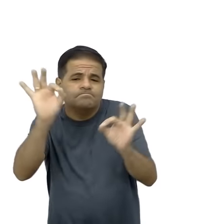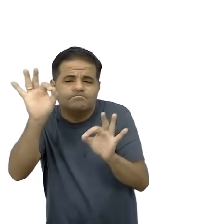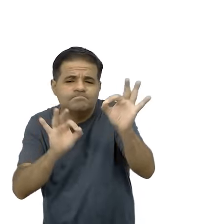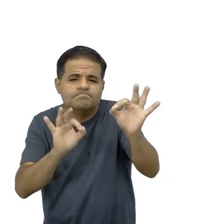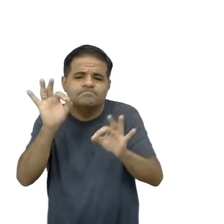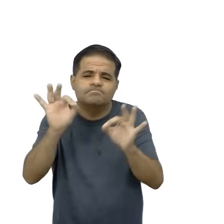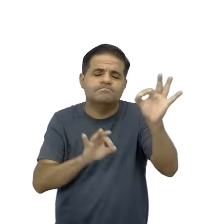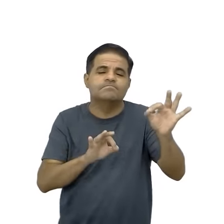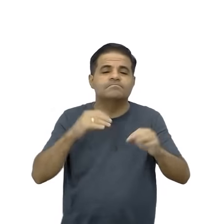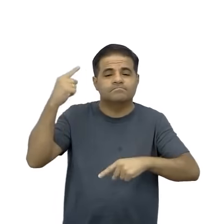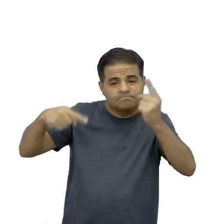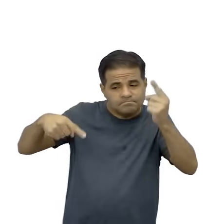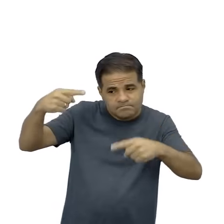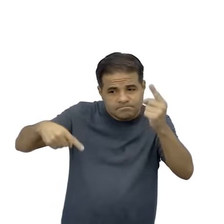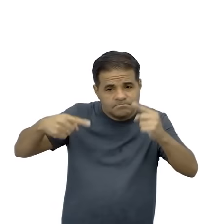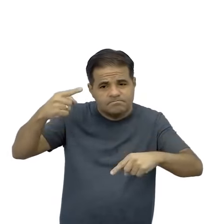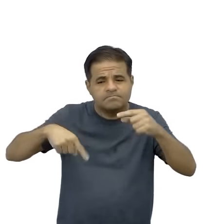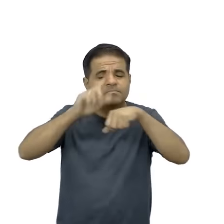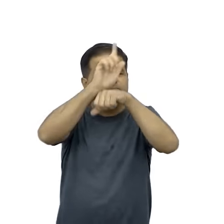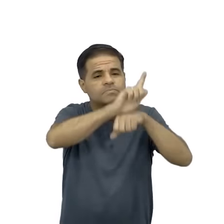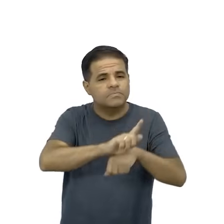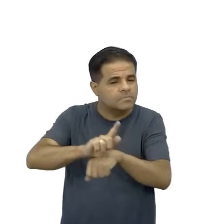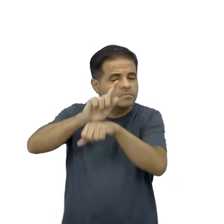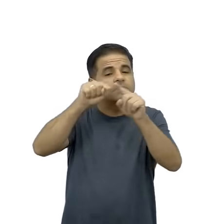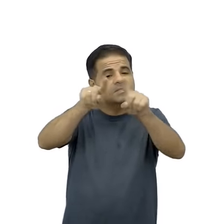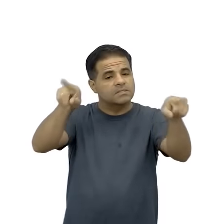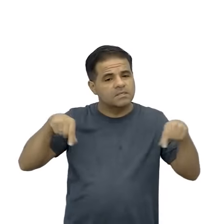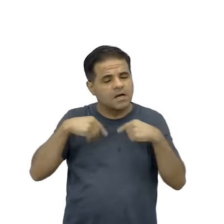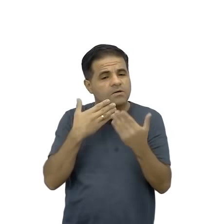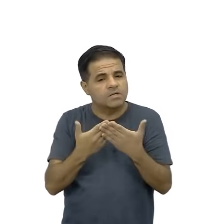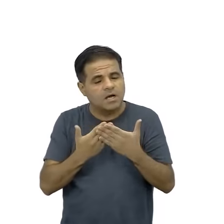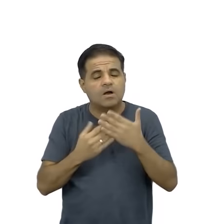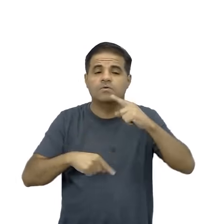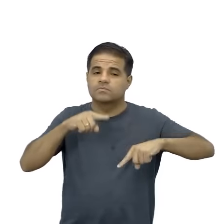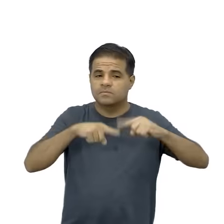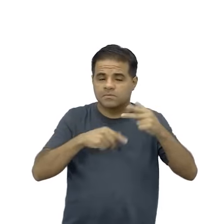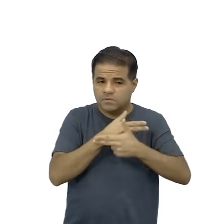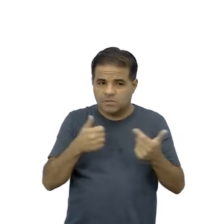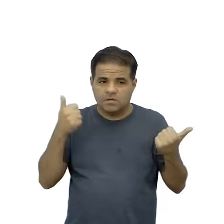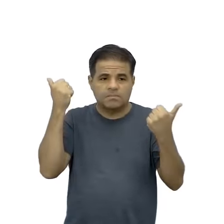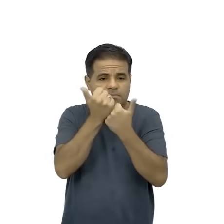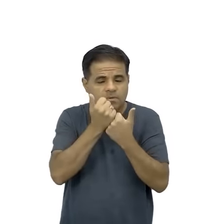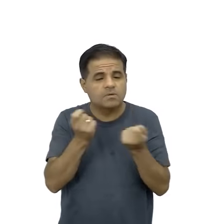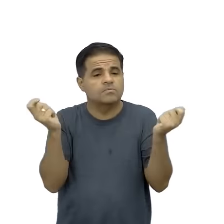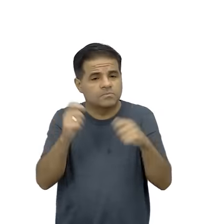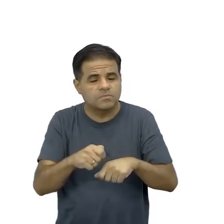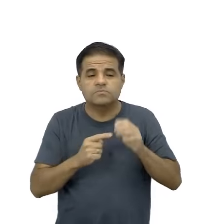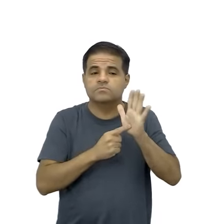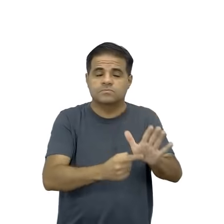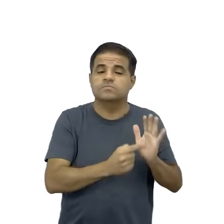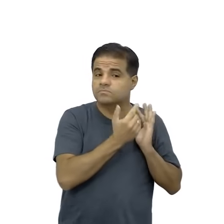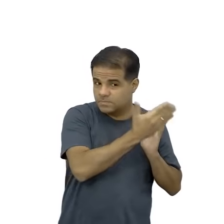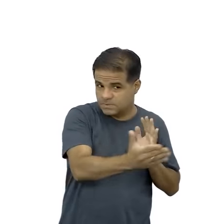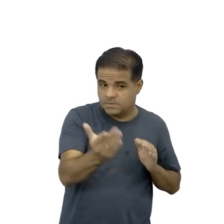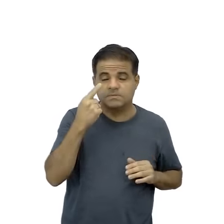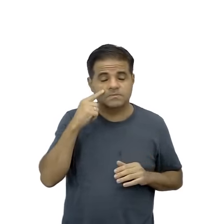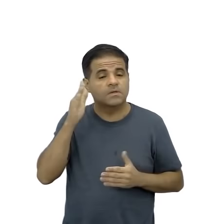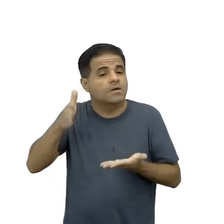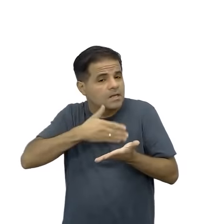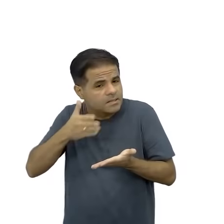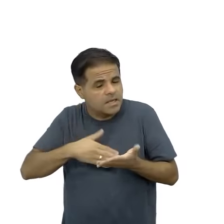A partir dessa discussão, eu penso na gestão da sala de aula, os materiais de apoio que eu possa ter, que eu vou mostrar daqui para vocês, do